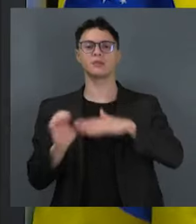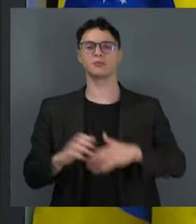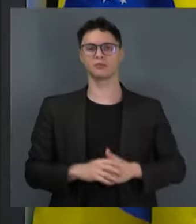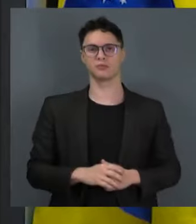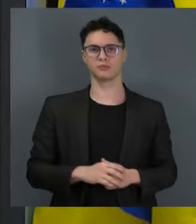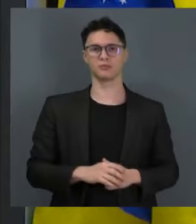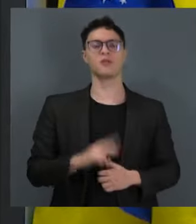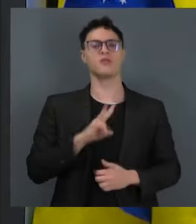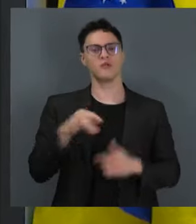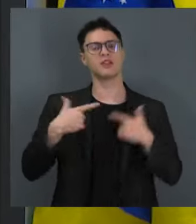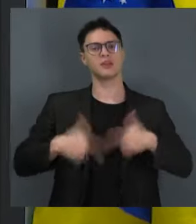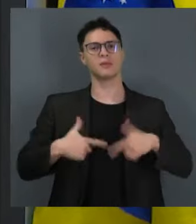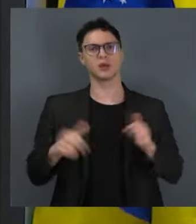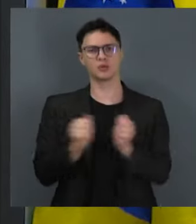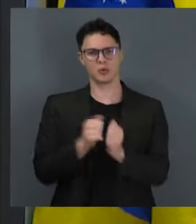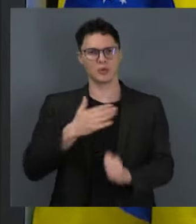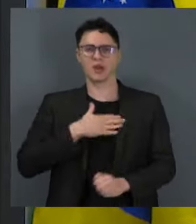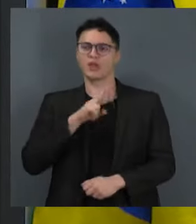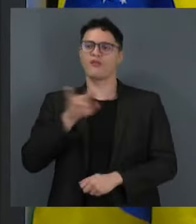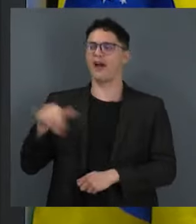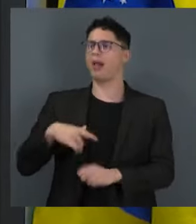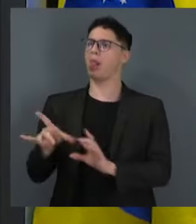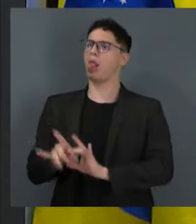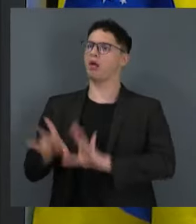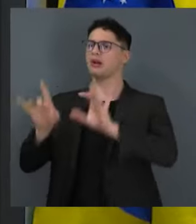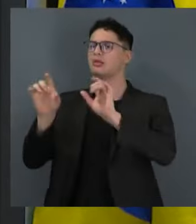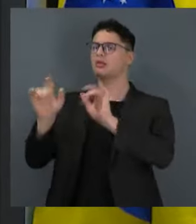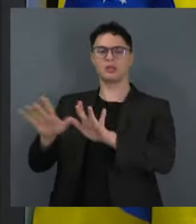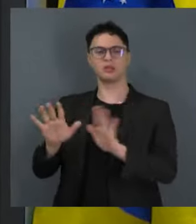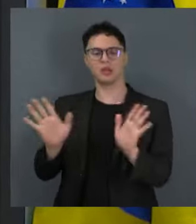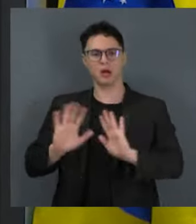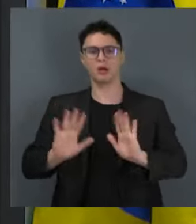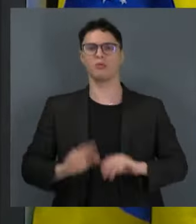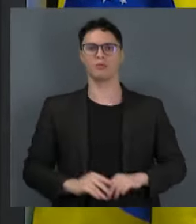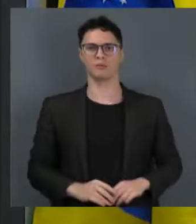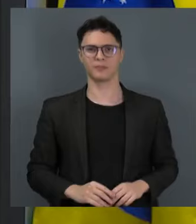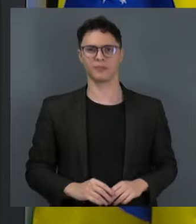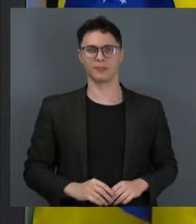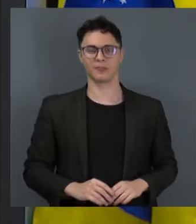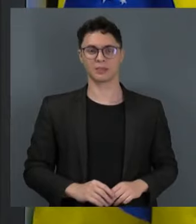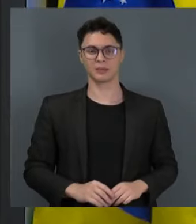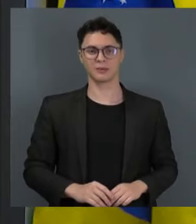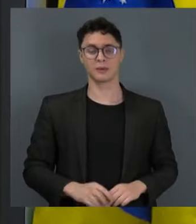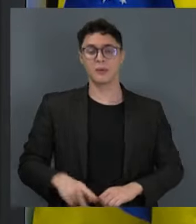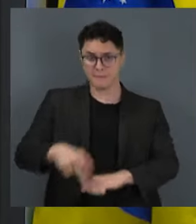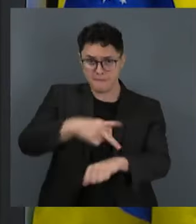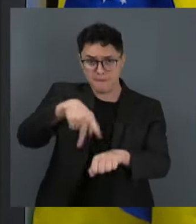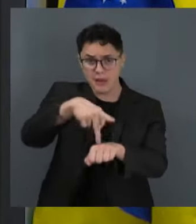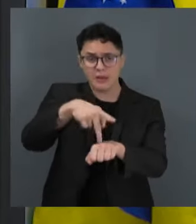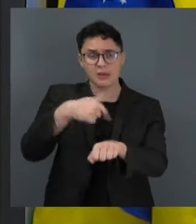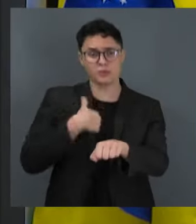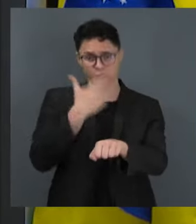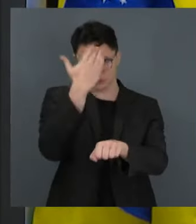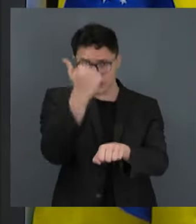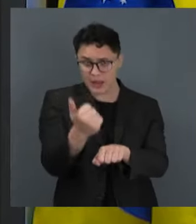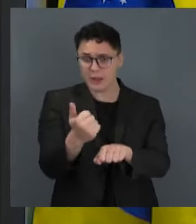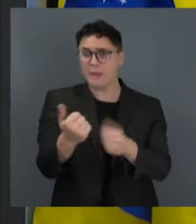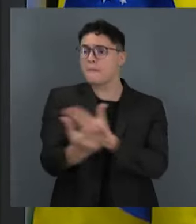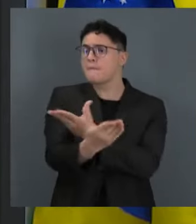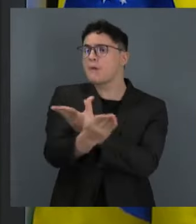ela vai trabalhar comigo não vai ficar desassistida absolutamente esse país eu sei que